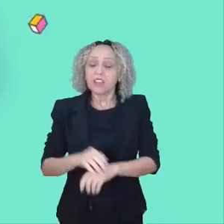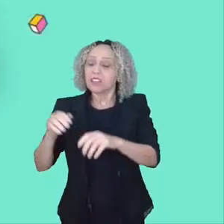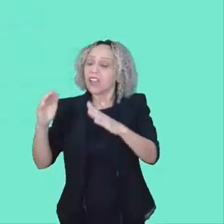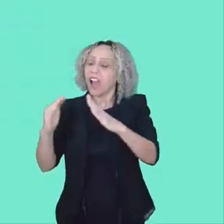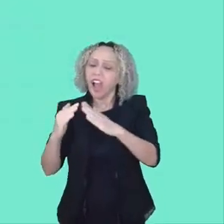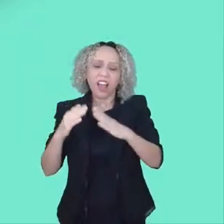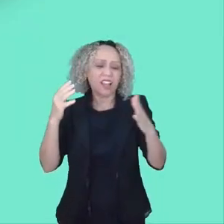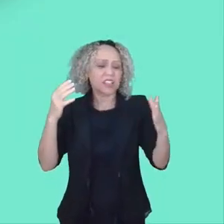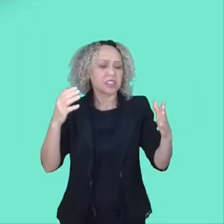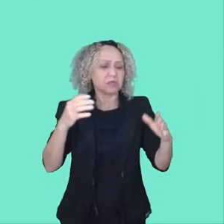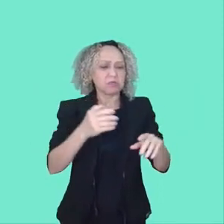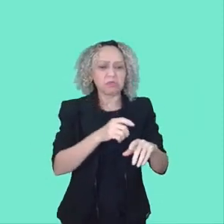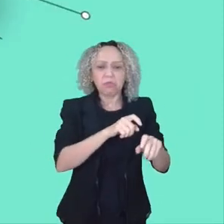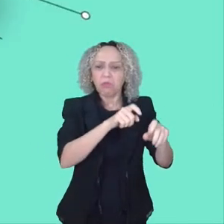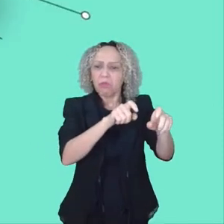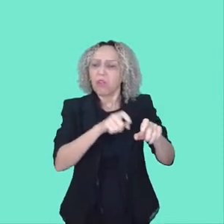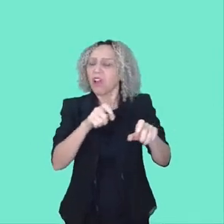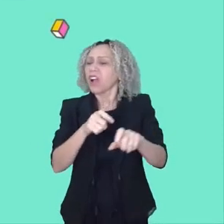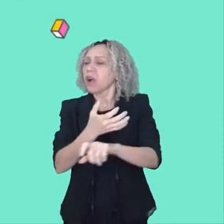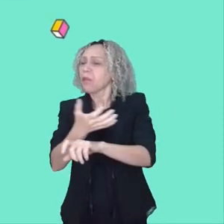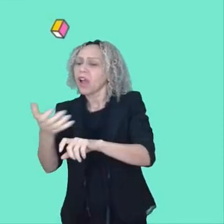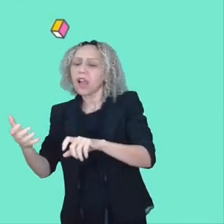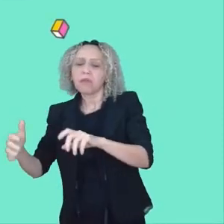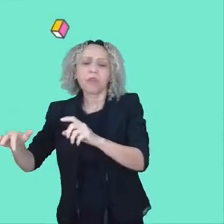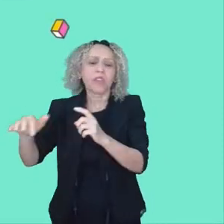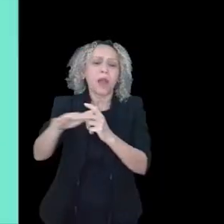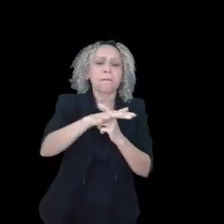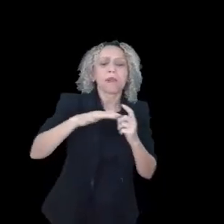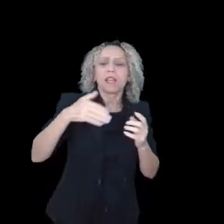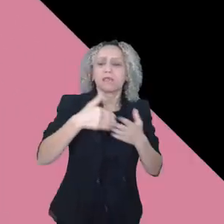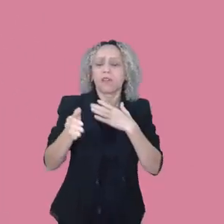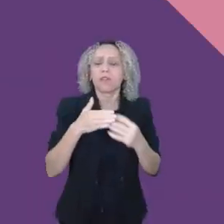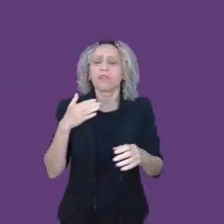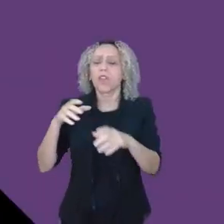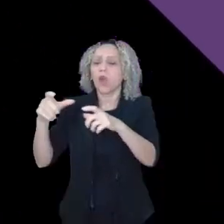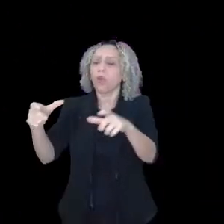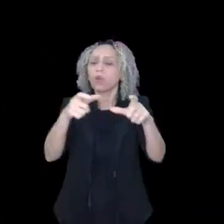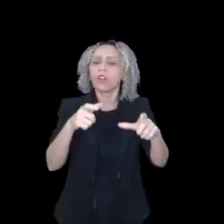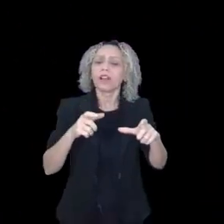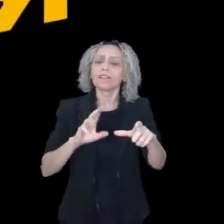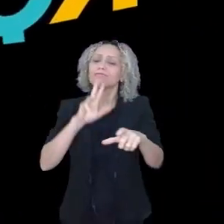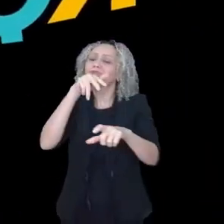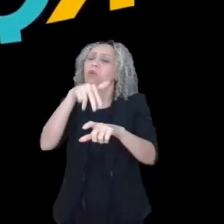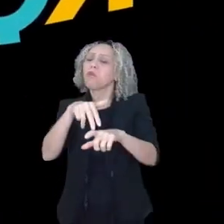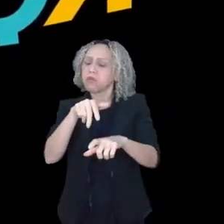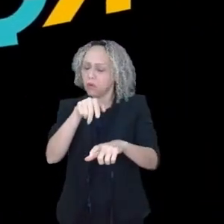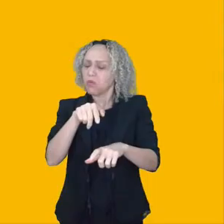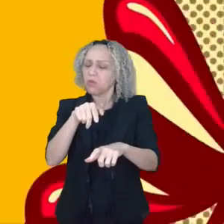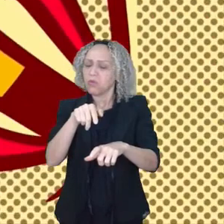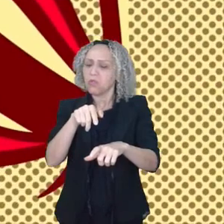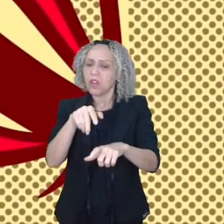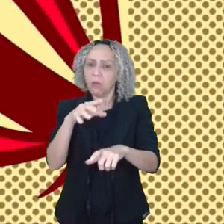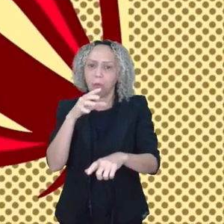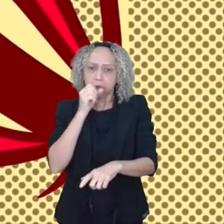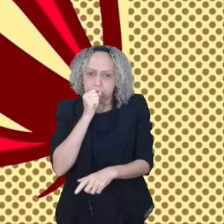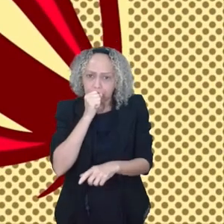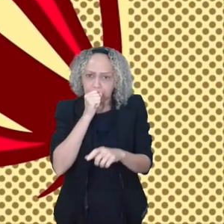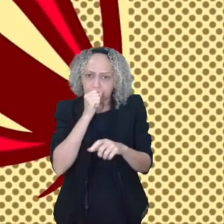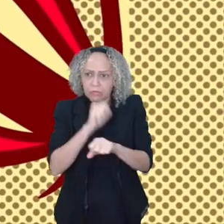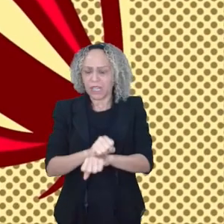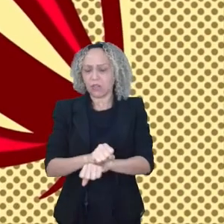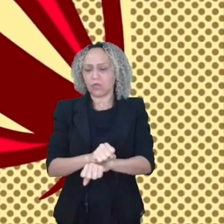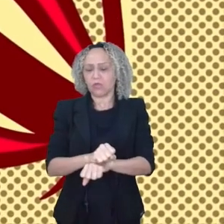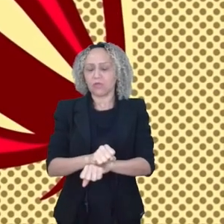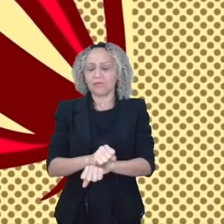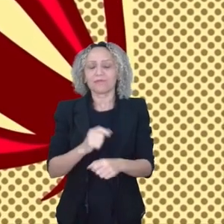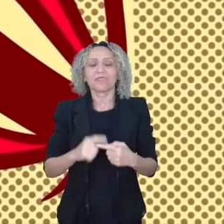Seja em casa, no campo, na rua ou na praça, chega de mordaça,